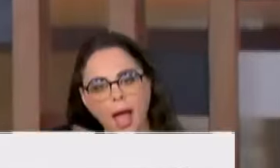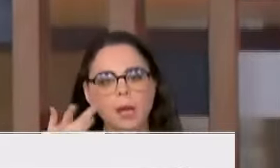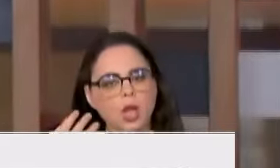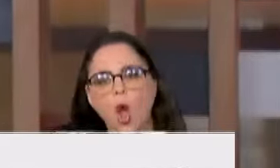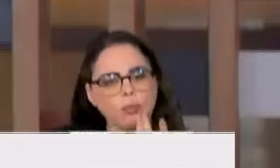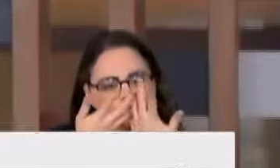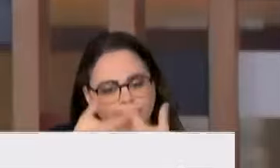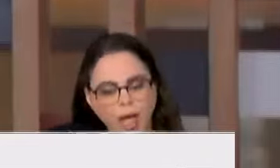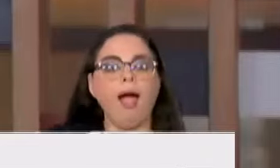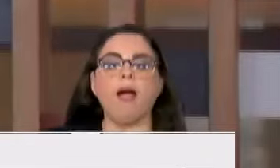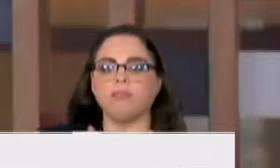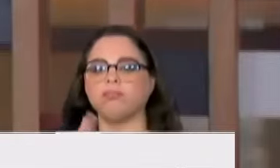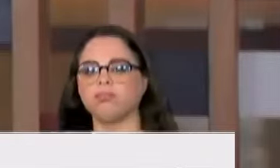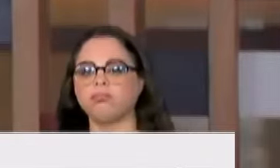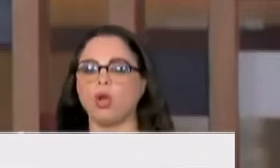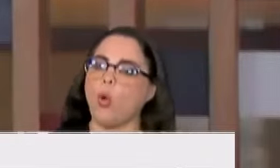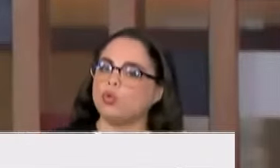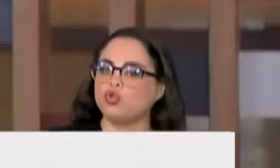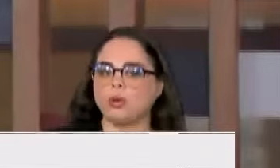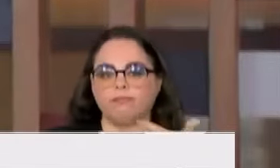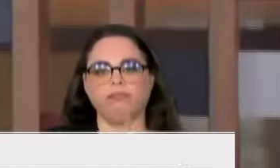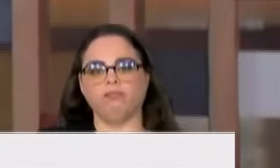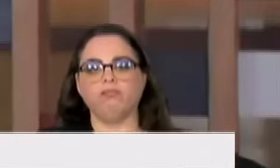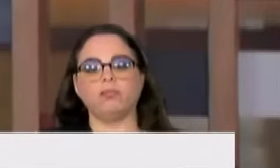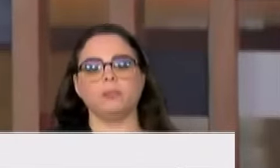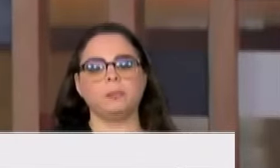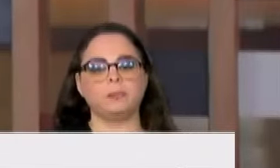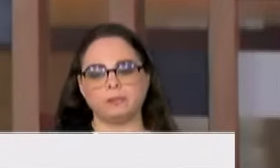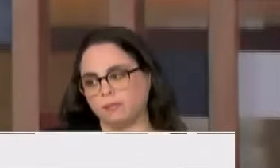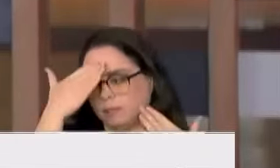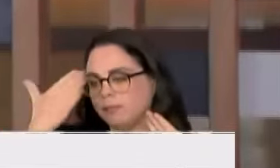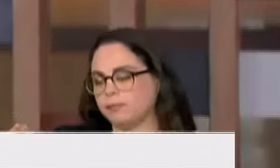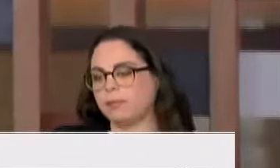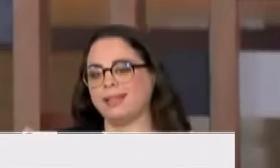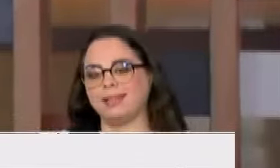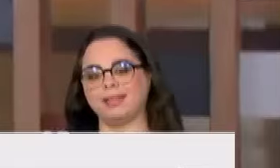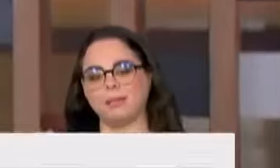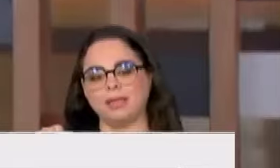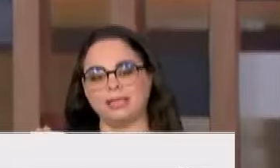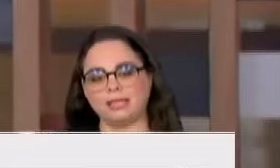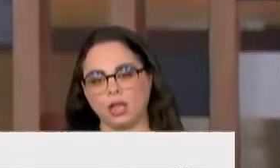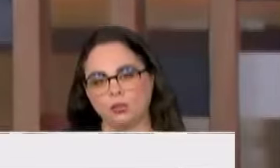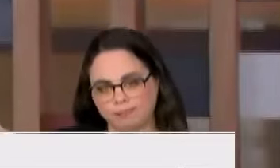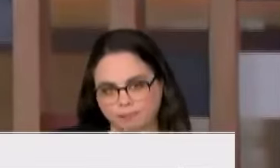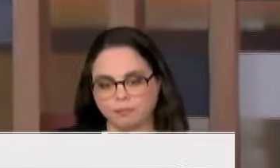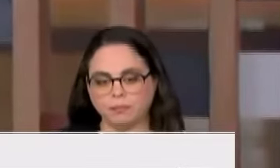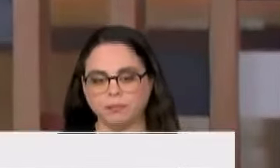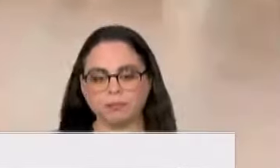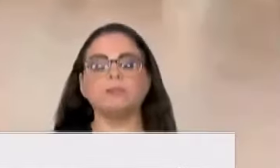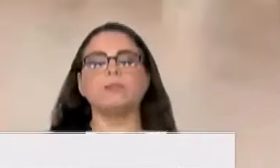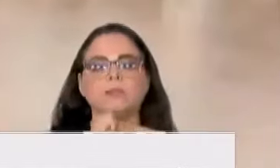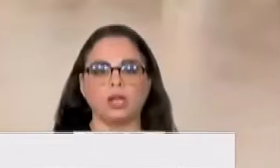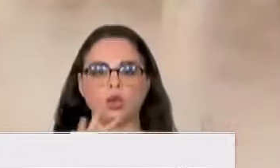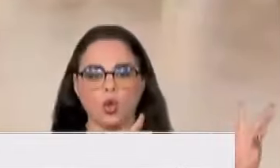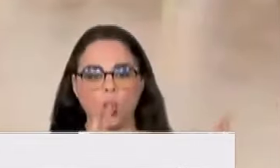vamos operar para dar sequência à operação. Brigadeiro Damasceno. Bom, boa tarde a todos. Nós, depois